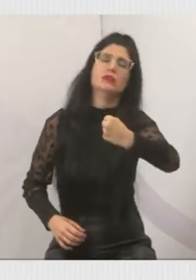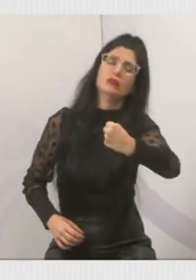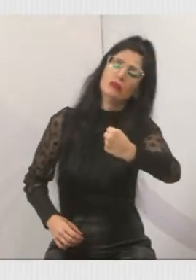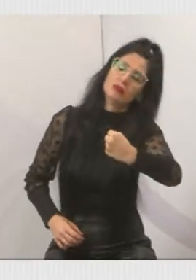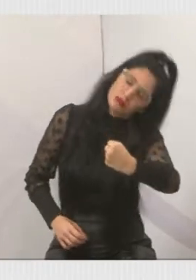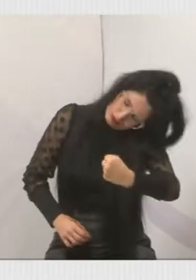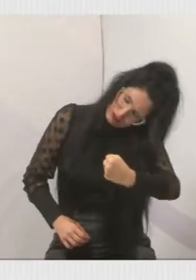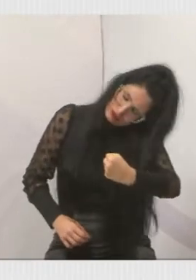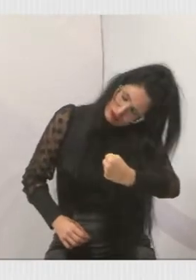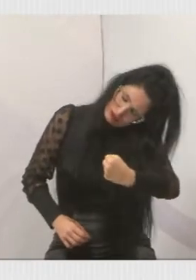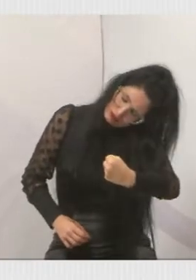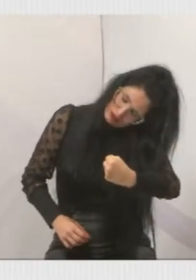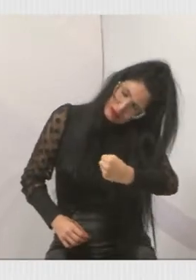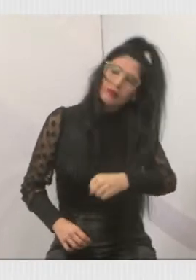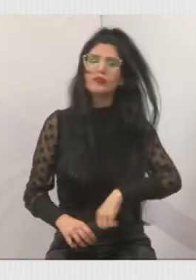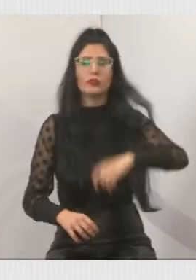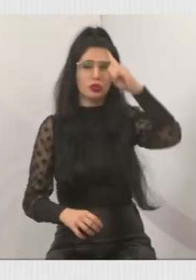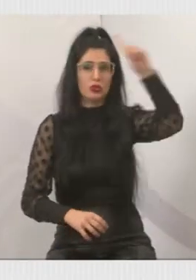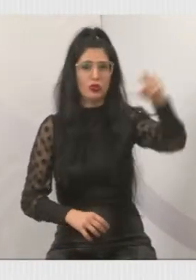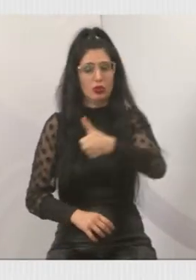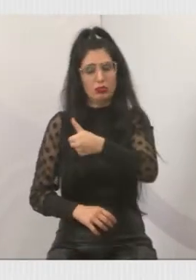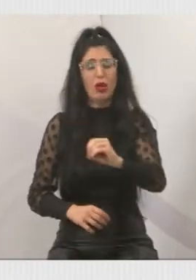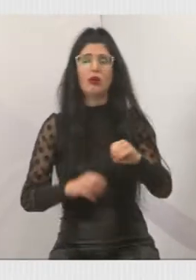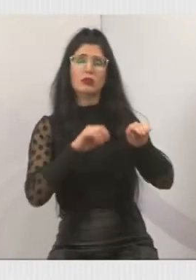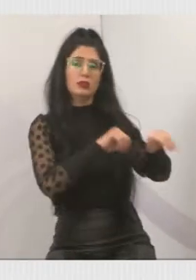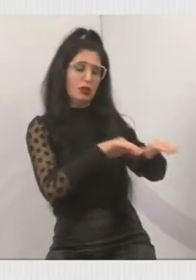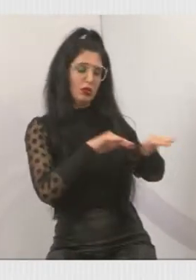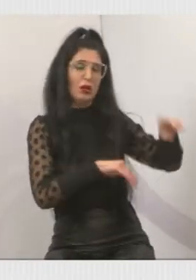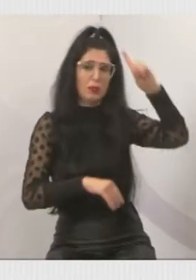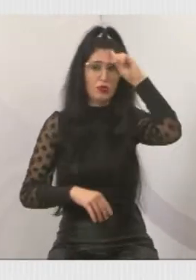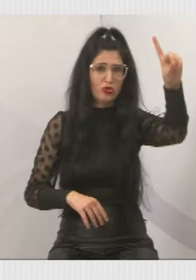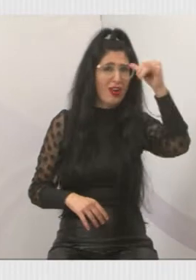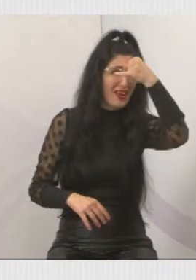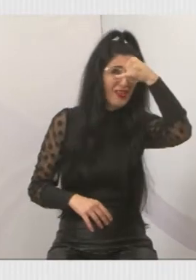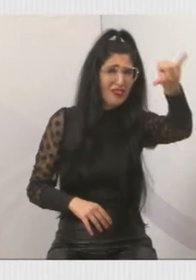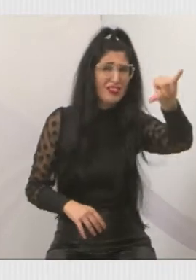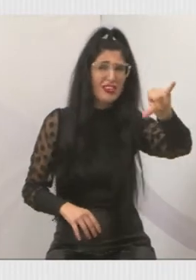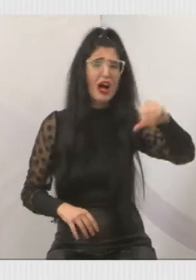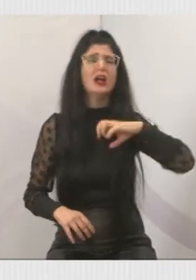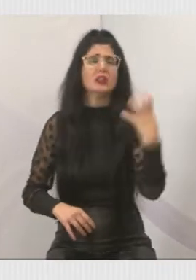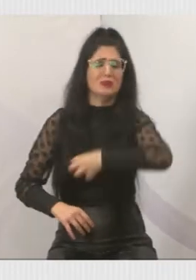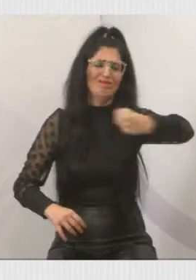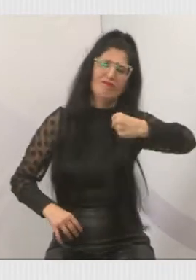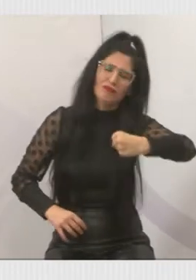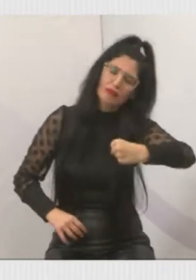dia 10 de setembro como dia municipal da prevenção ao suicídio.